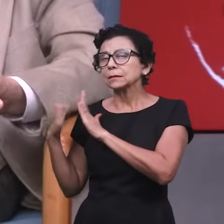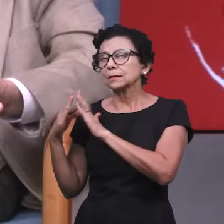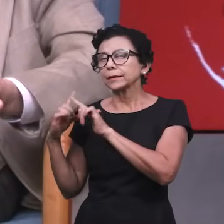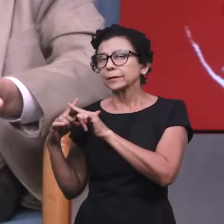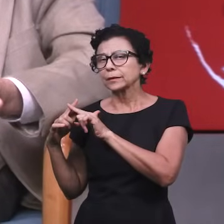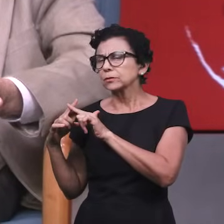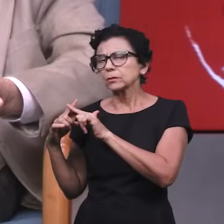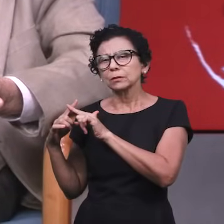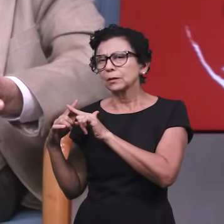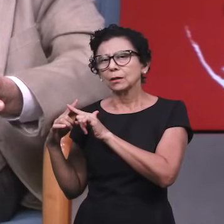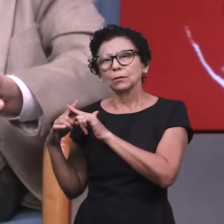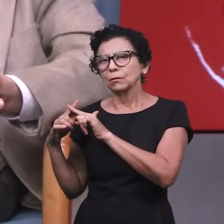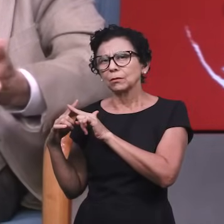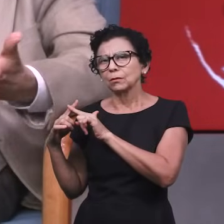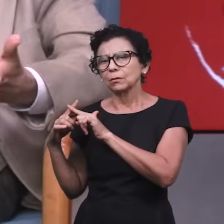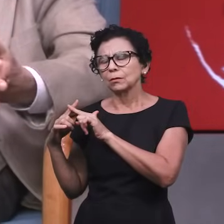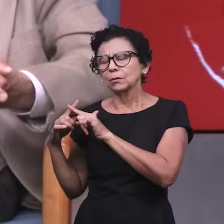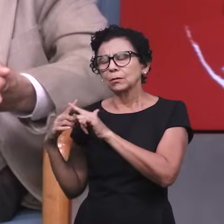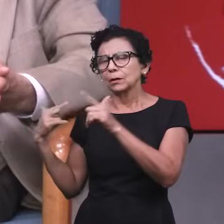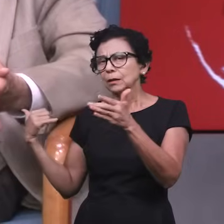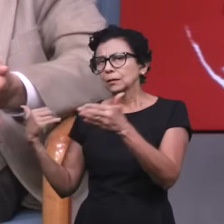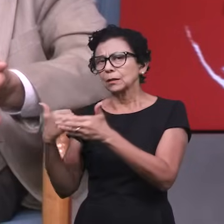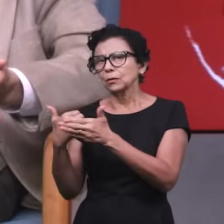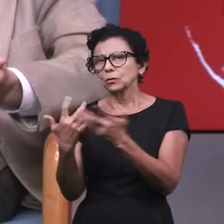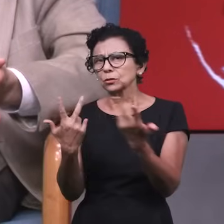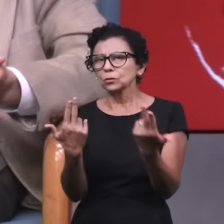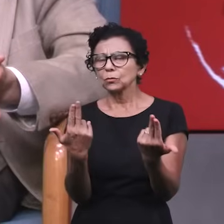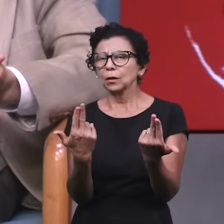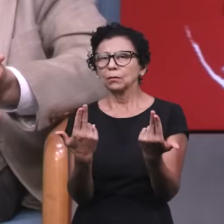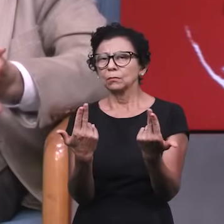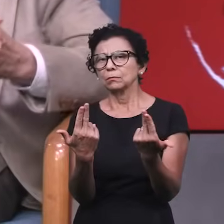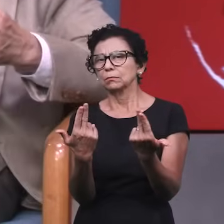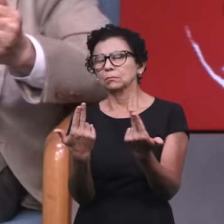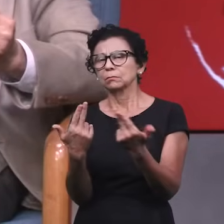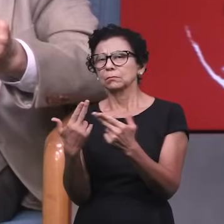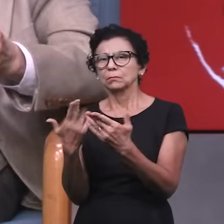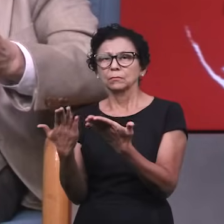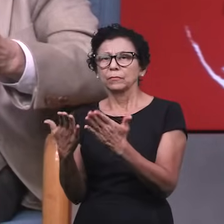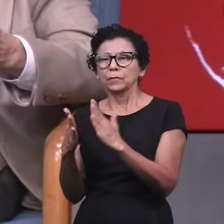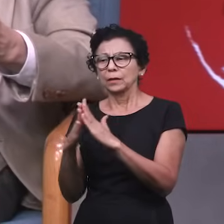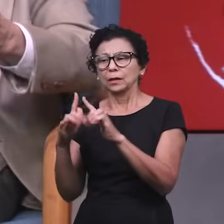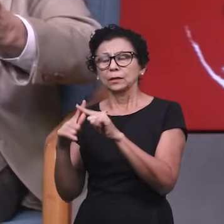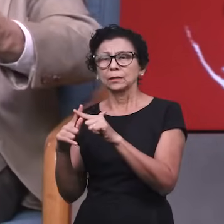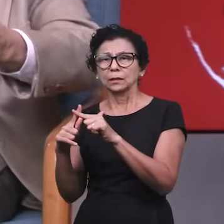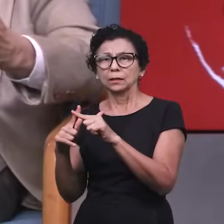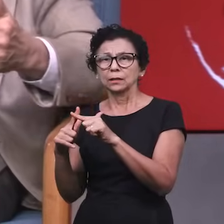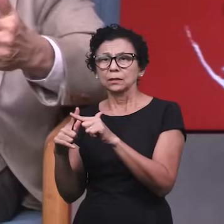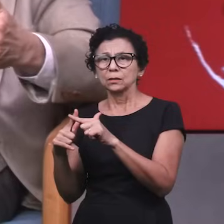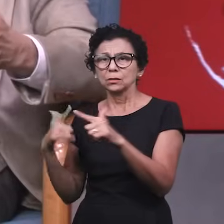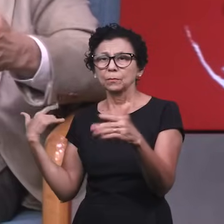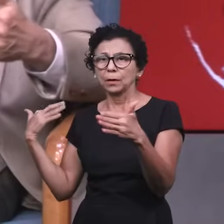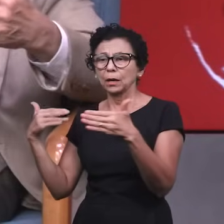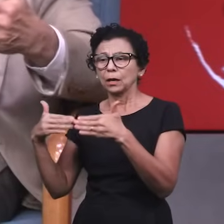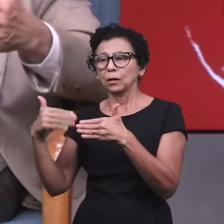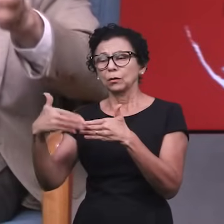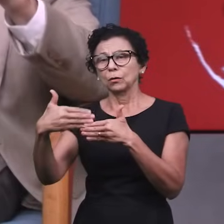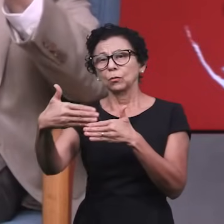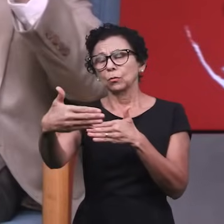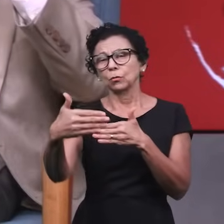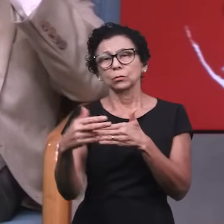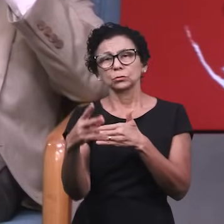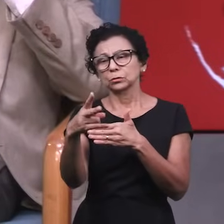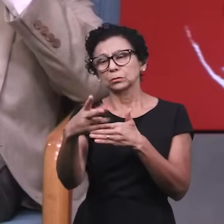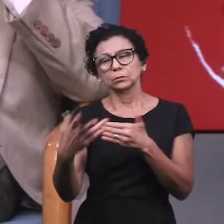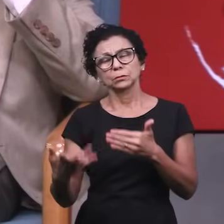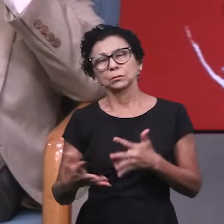Não, nós somos a mesma igreja. Nós somos uma continuação daquilo que foi